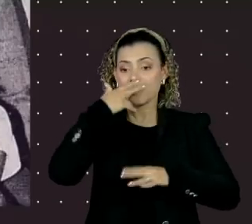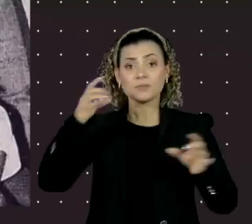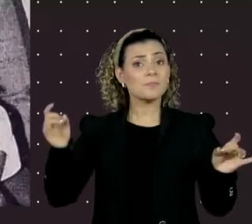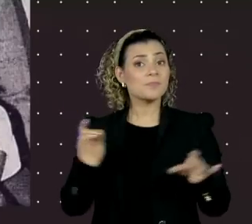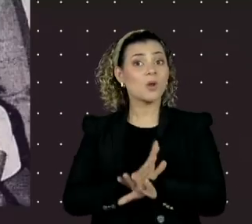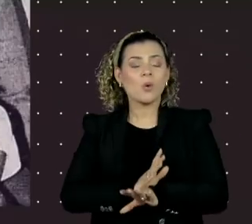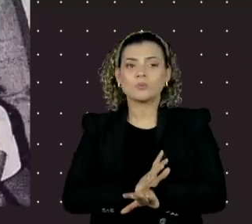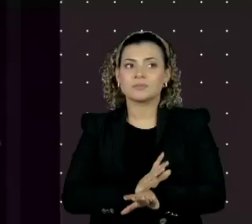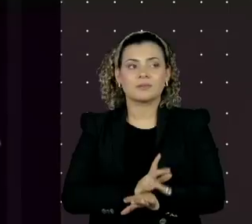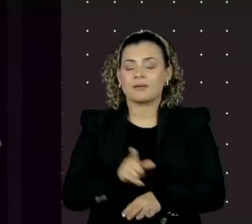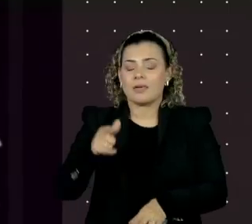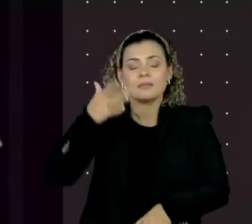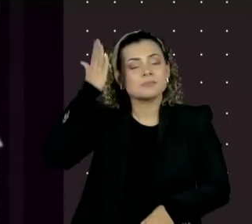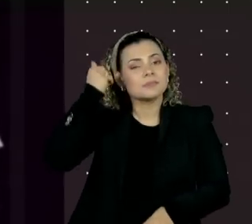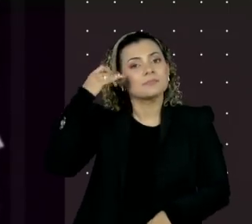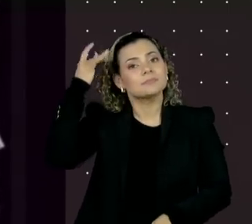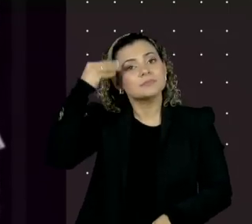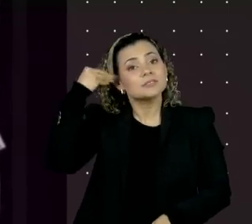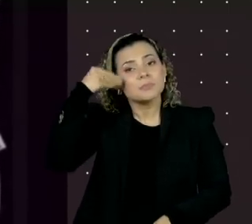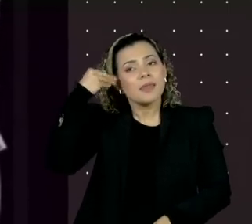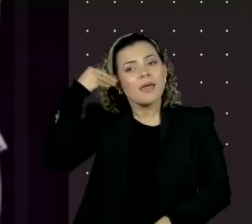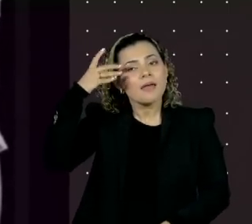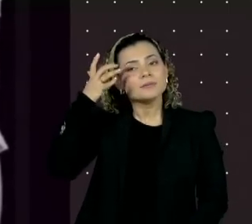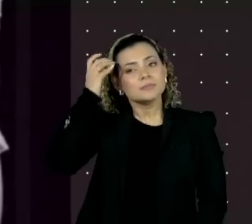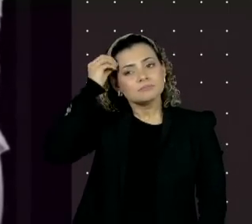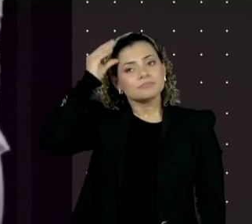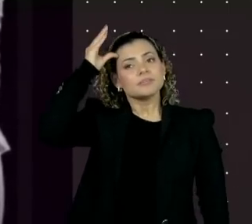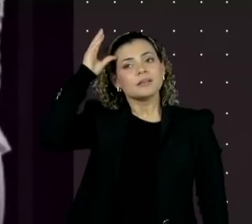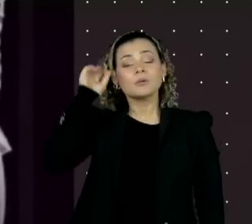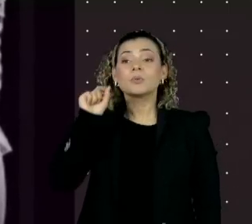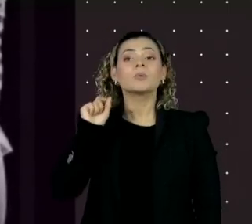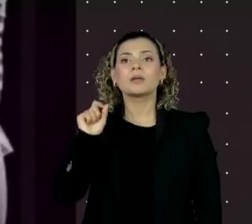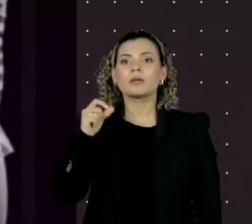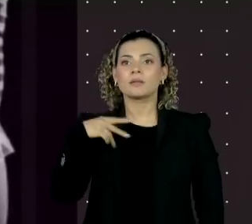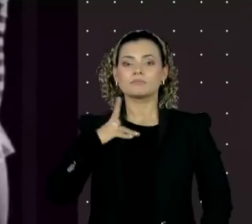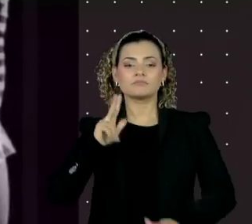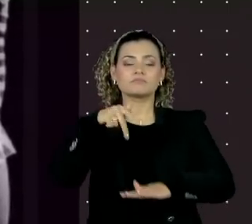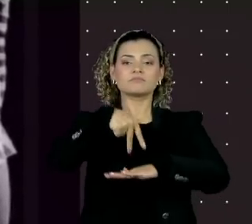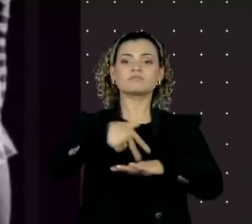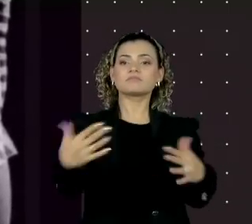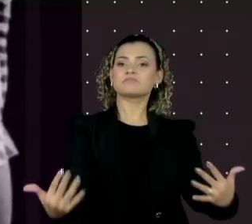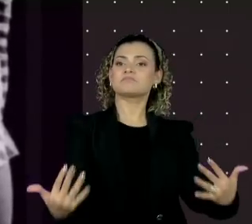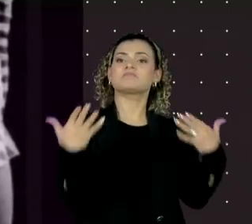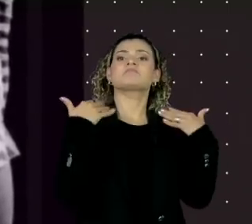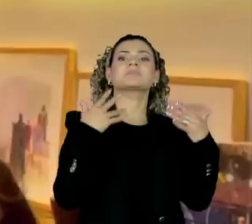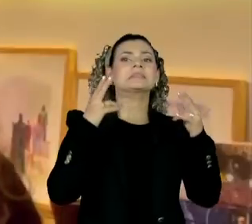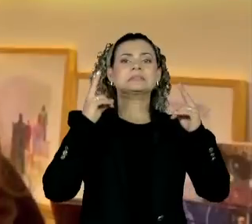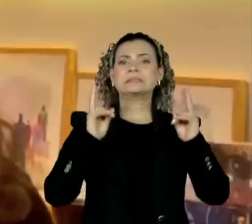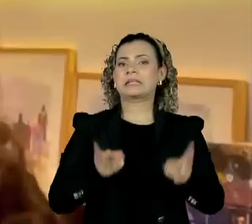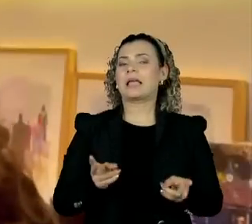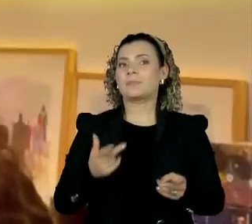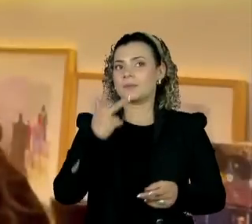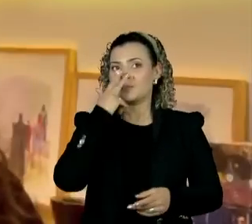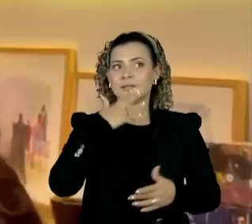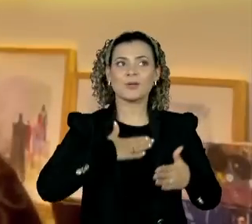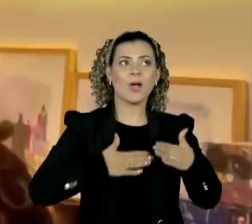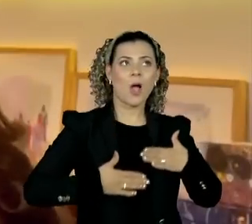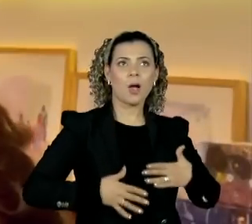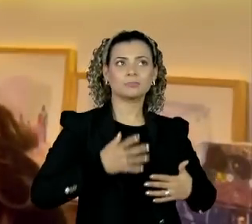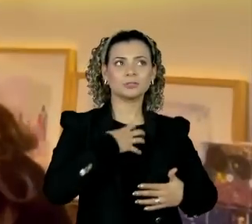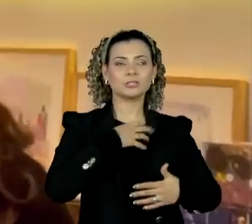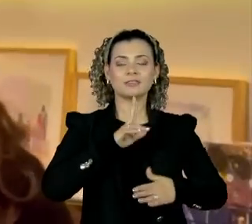tão pronta como um potencial de palco, de presença, de corpo,